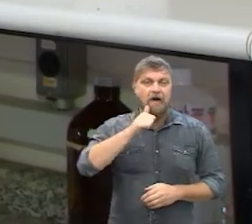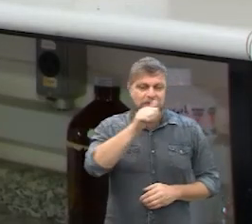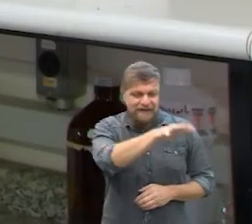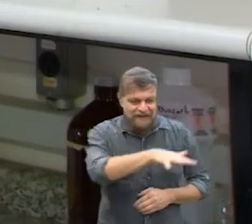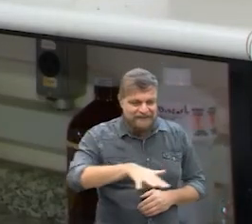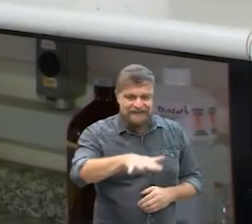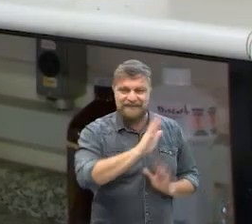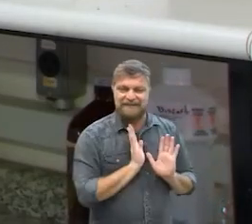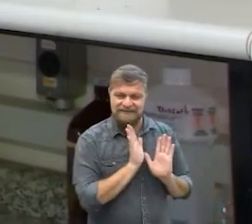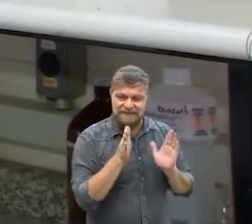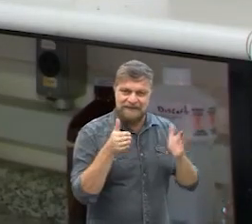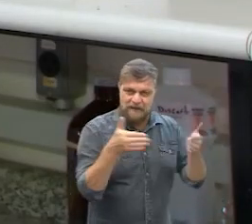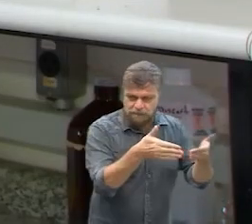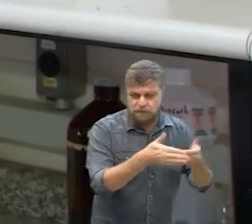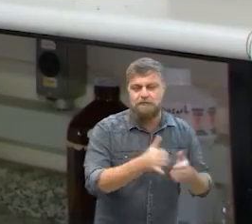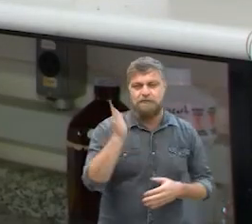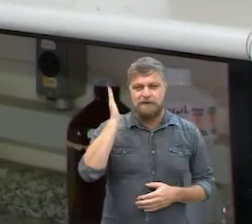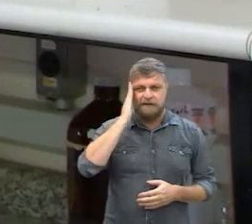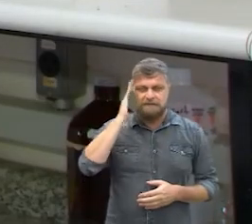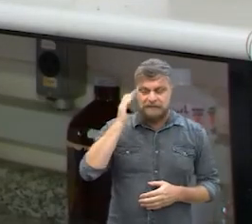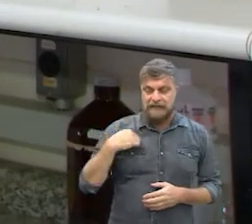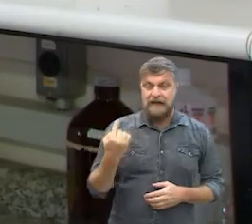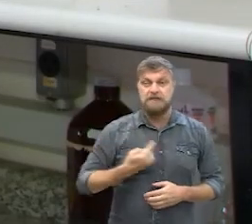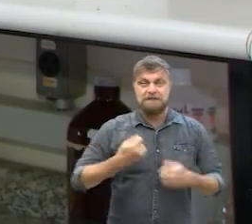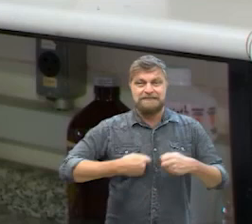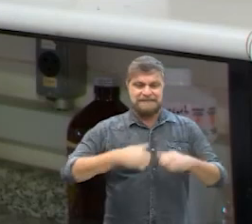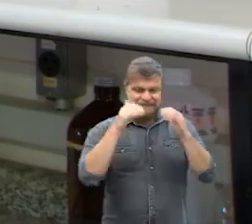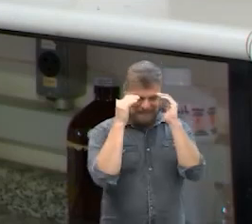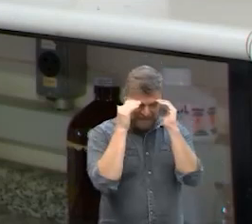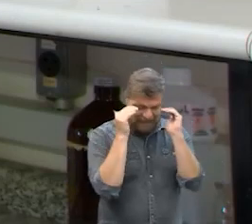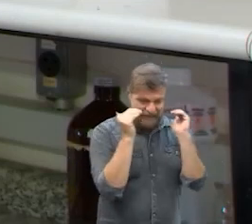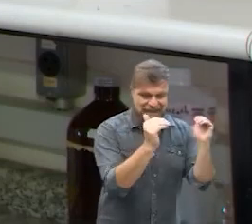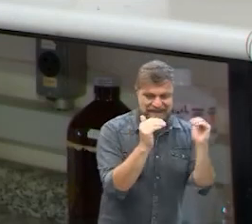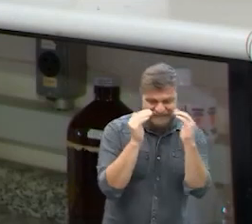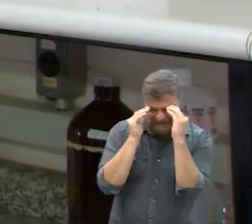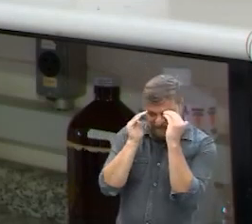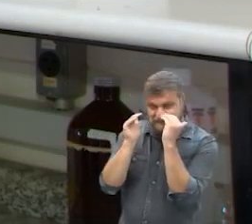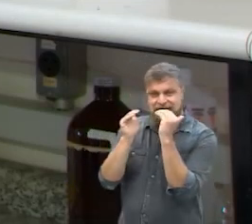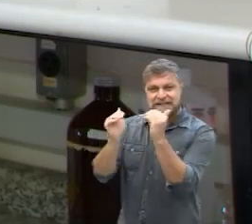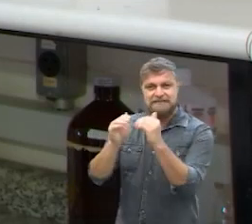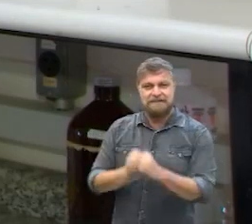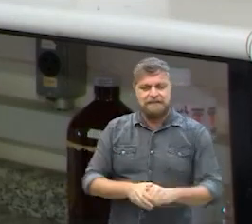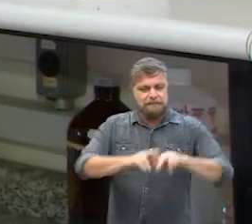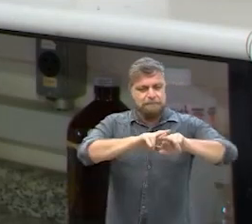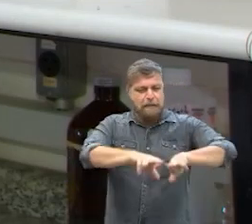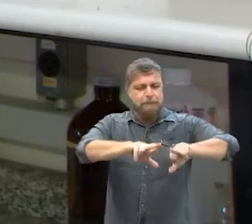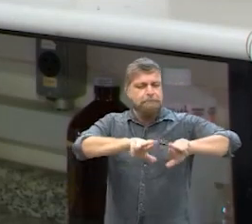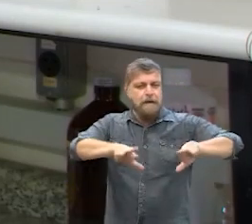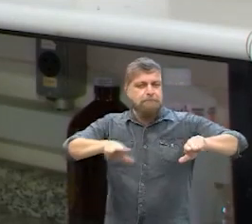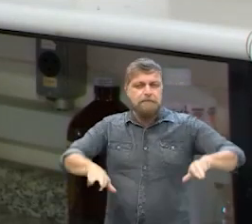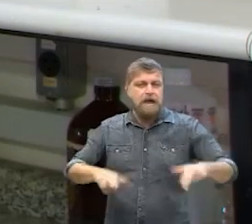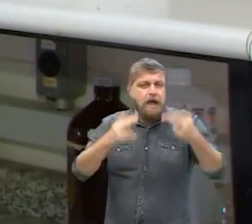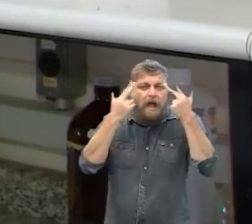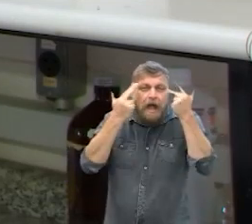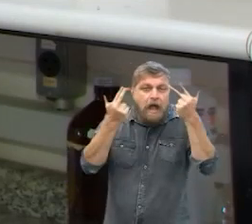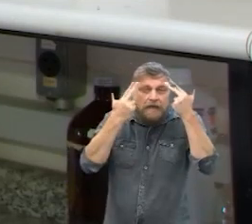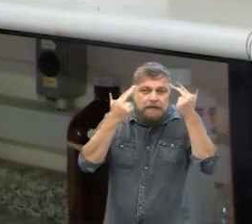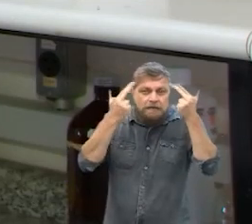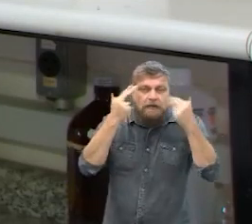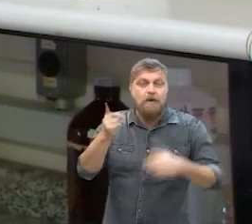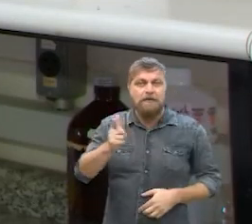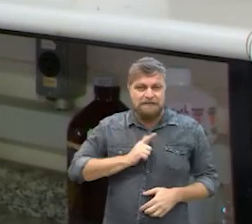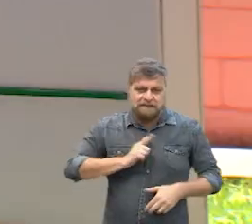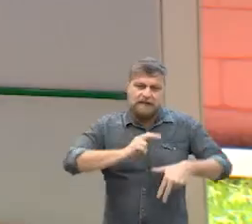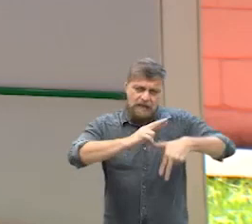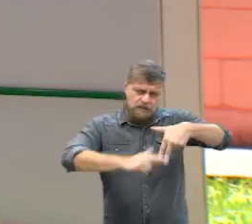preferem outras áreas, e a gente também tem que respeitar essa diversidade natural que existe entre